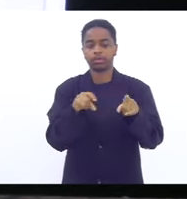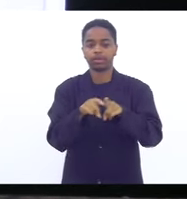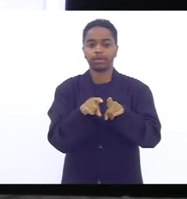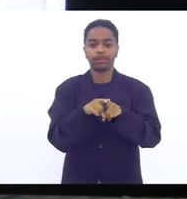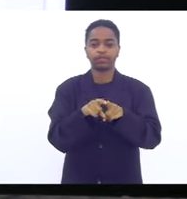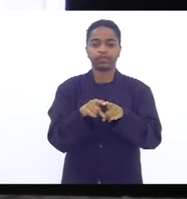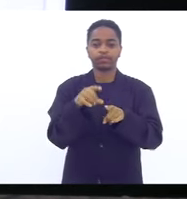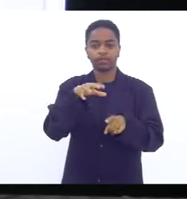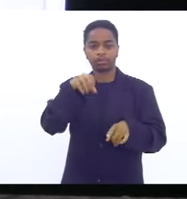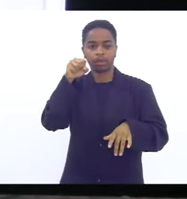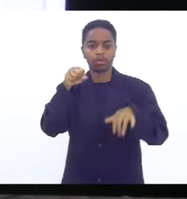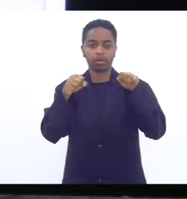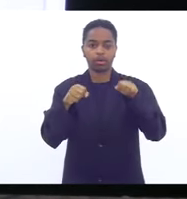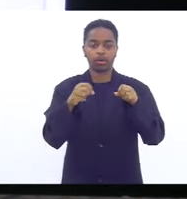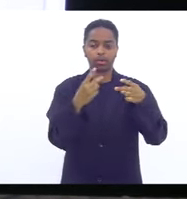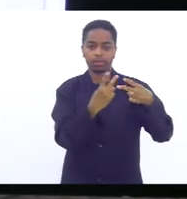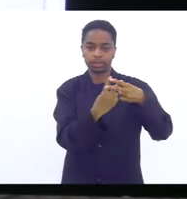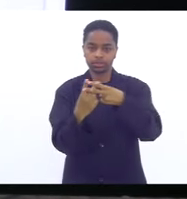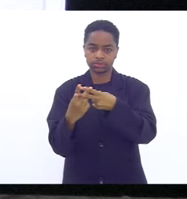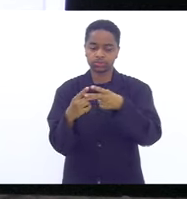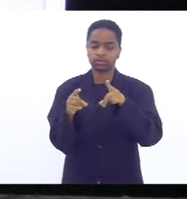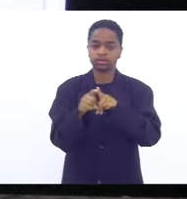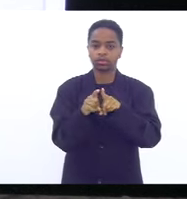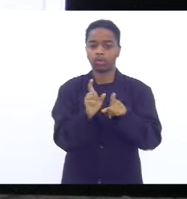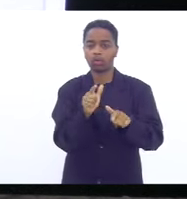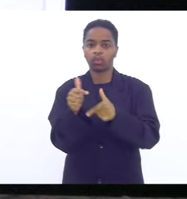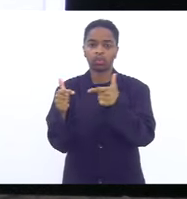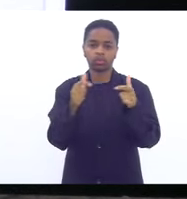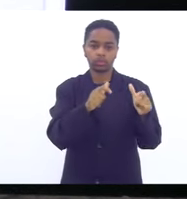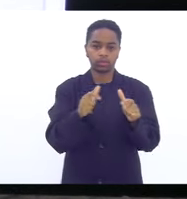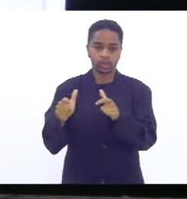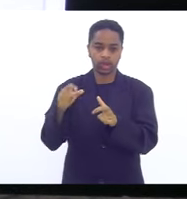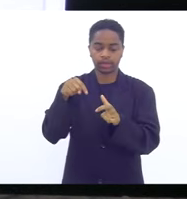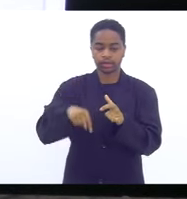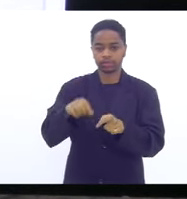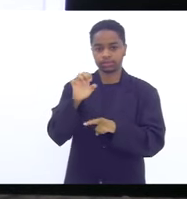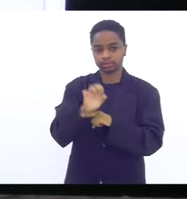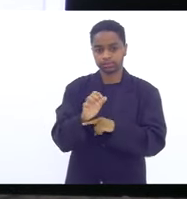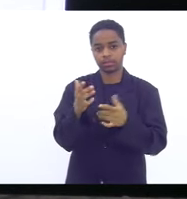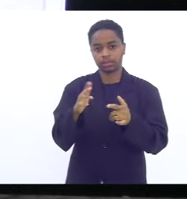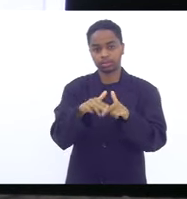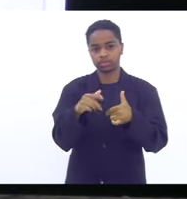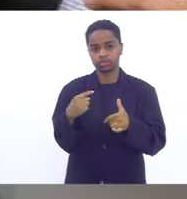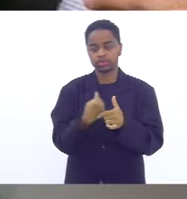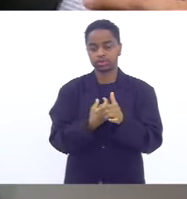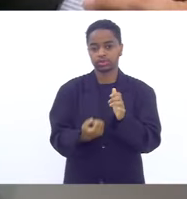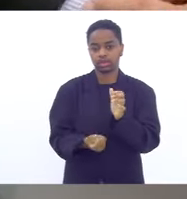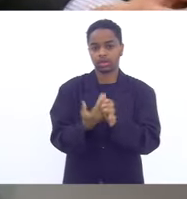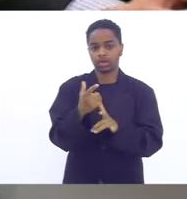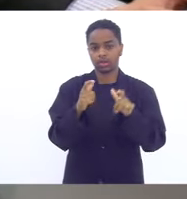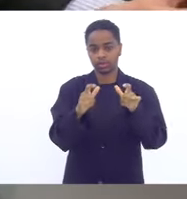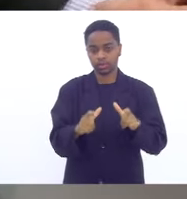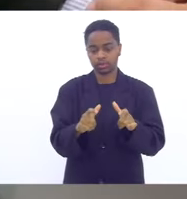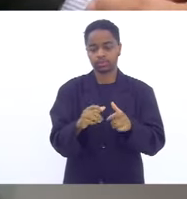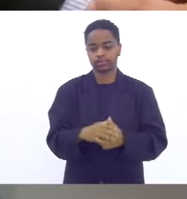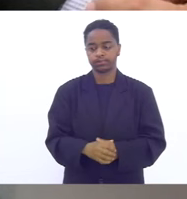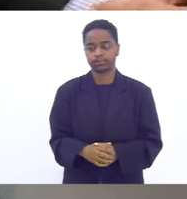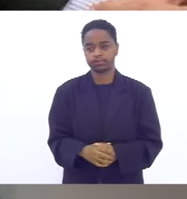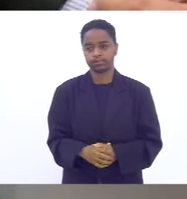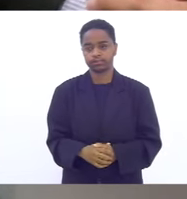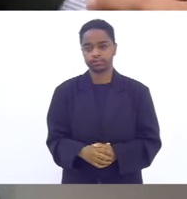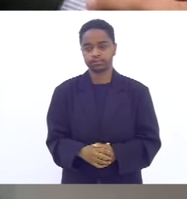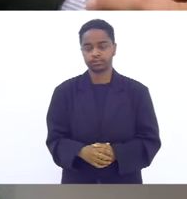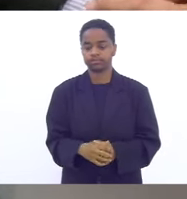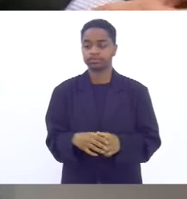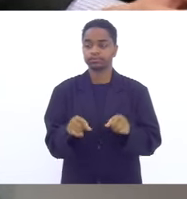presídio e uma série de outros equipamentos estaduais, e a gente montou esse centro, essa coordenadoria. E